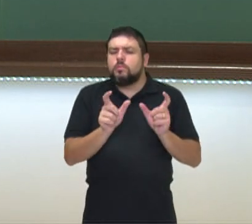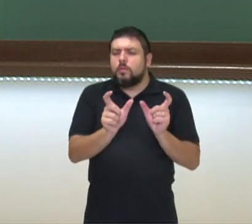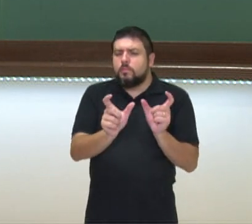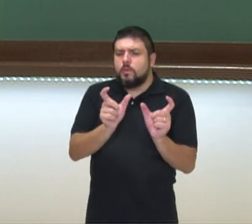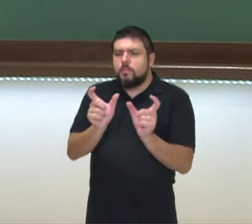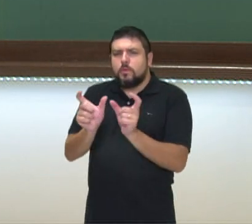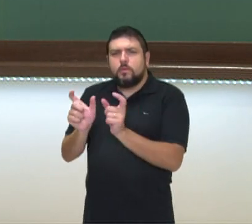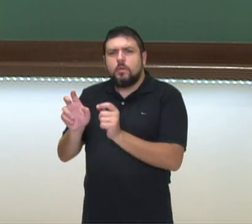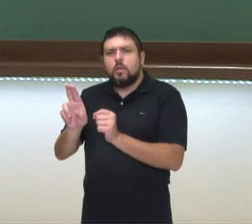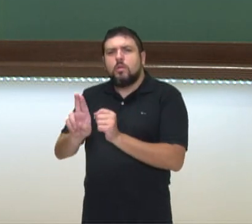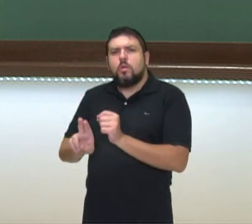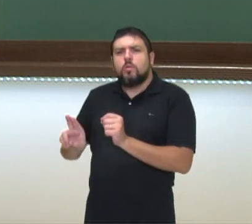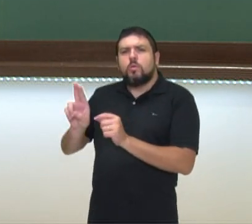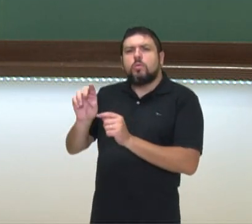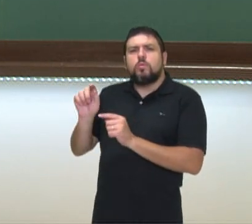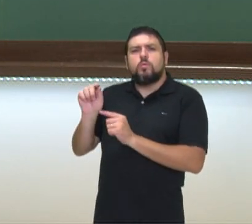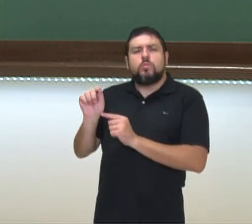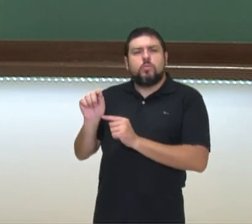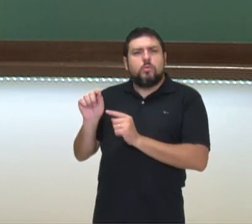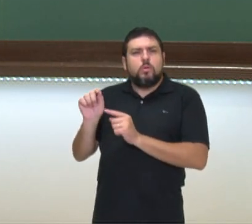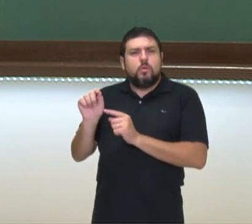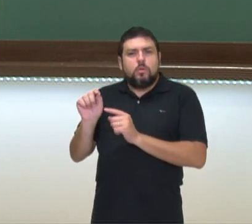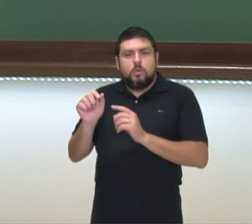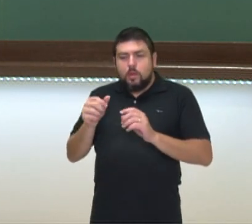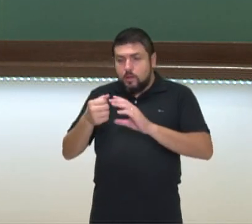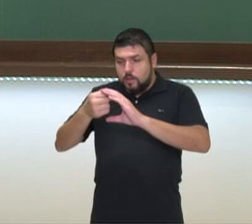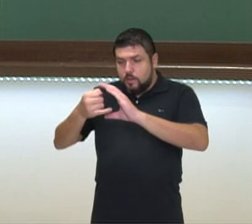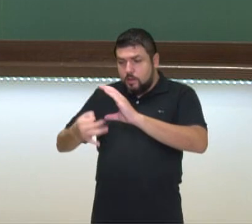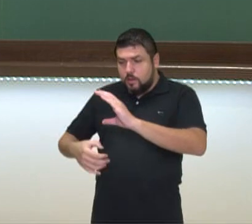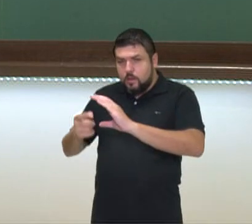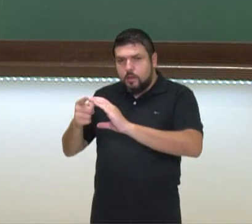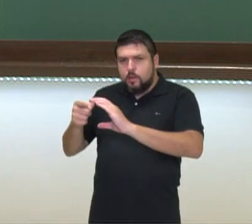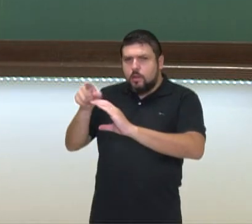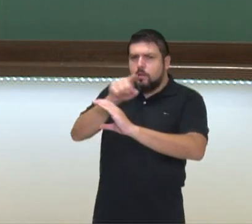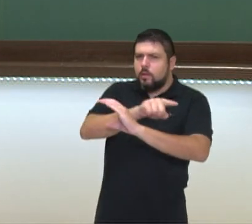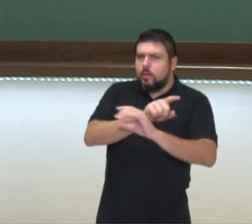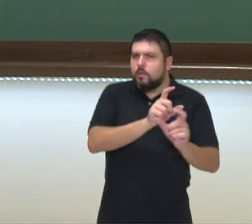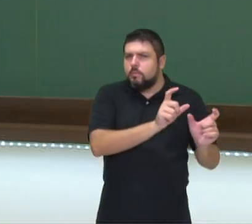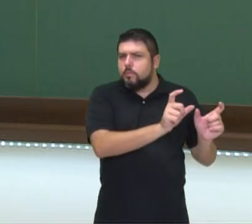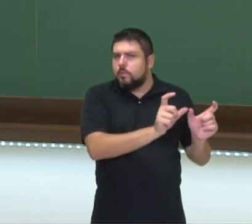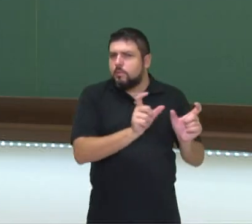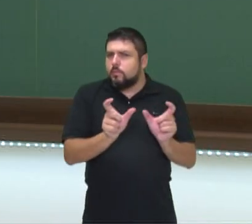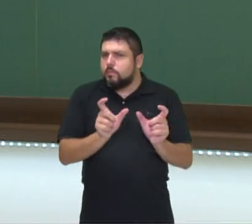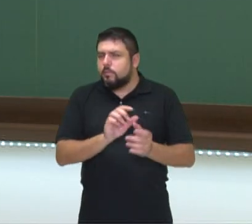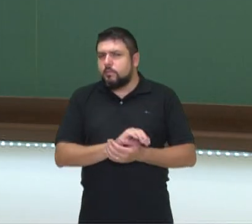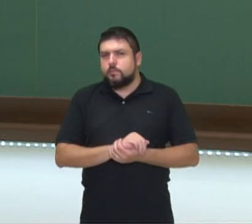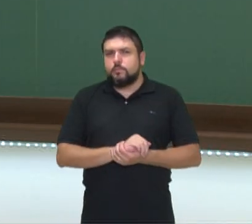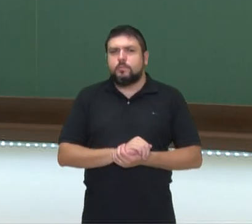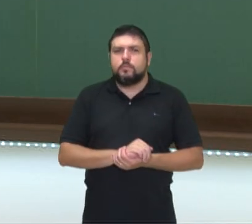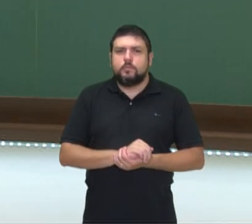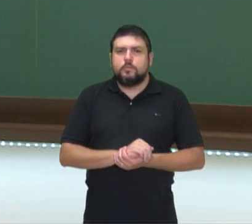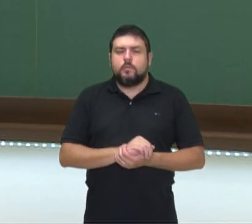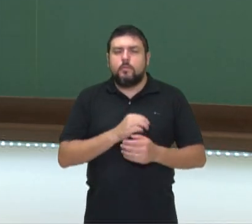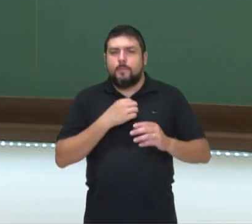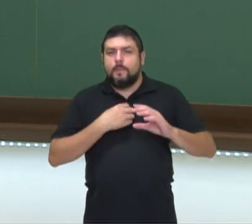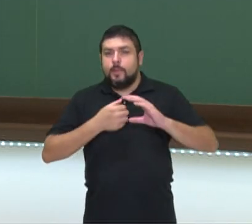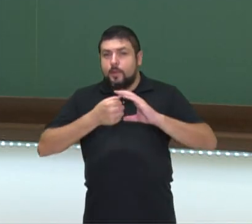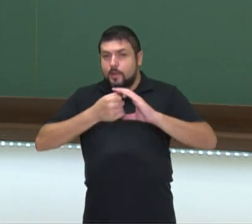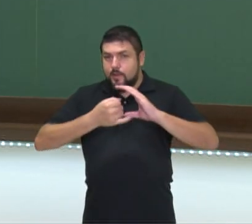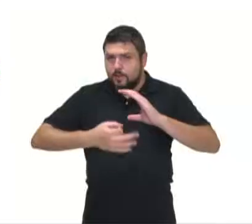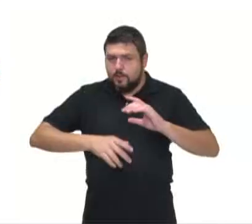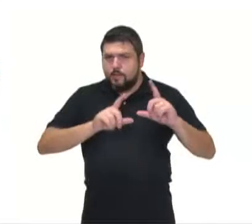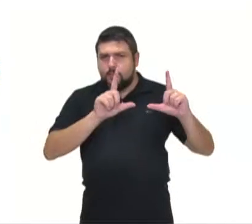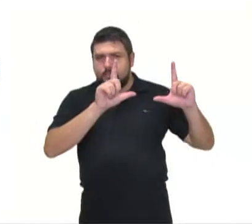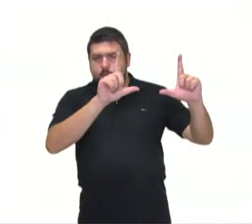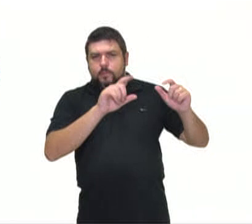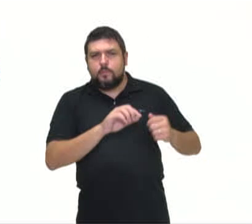para antecipar, acompanhar essas características? Vejamos. Nós temos como características: letra